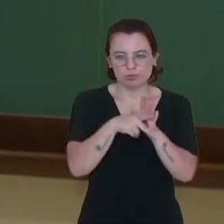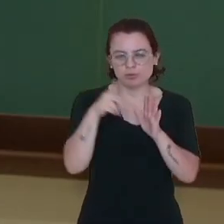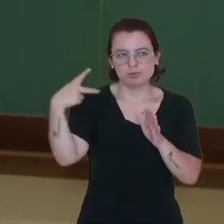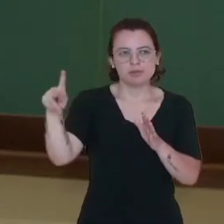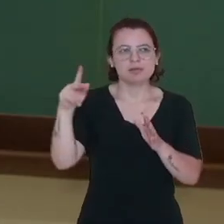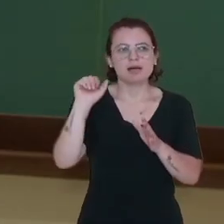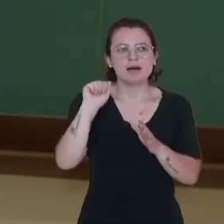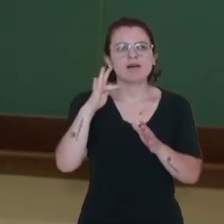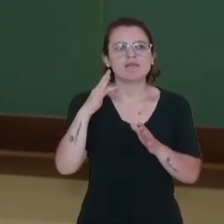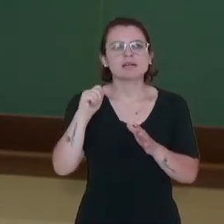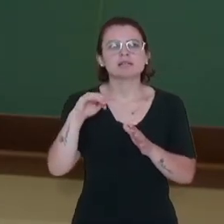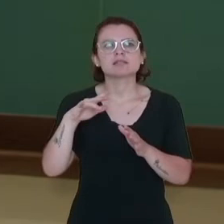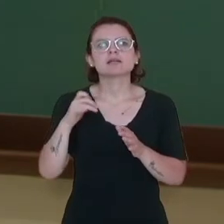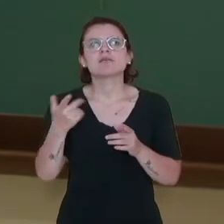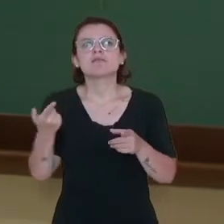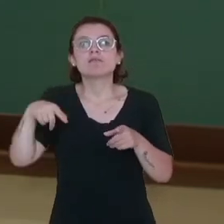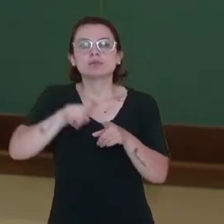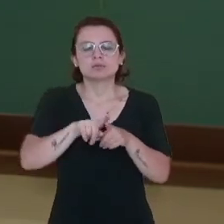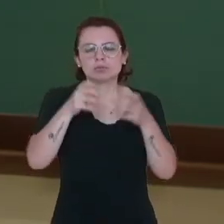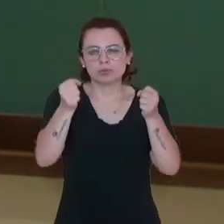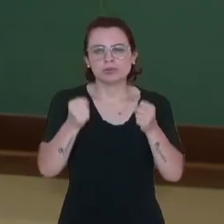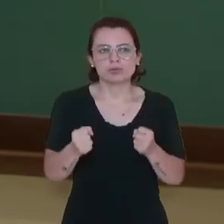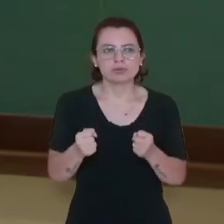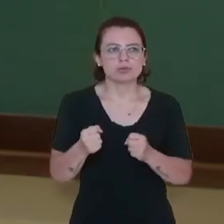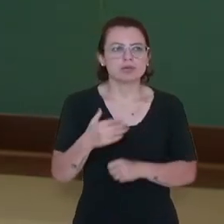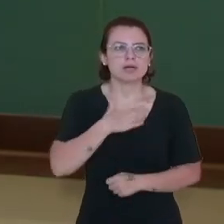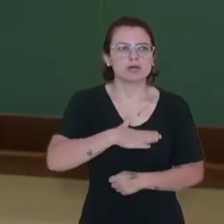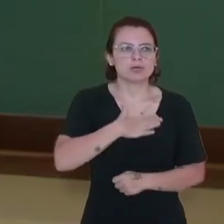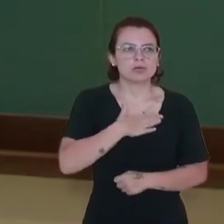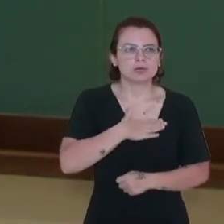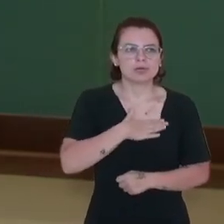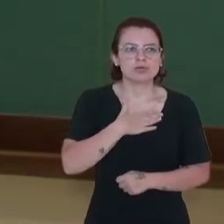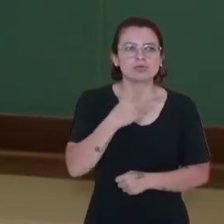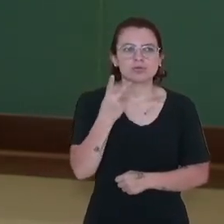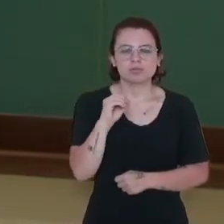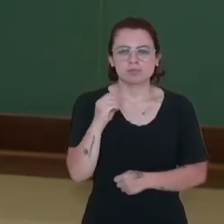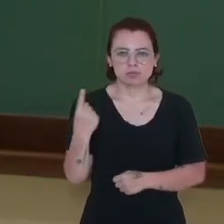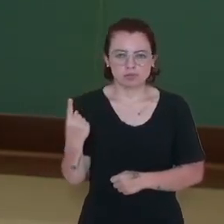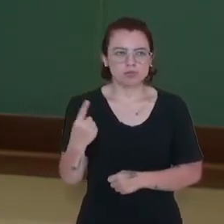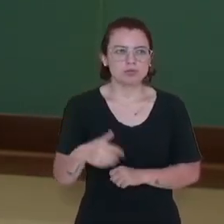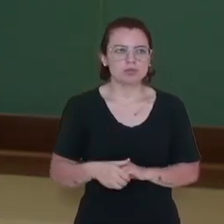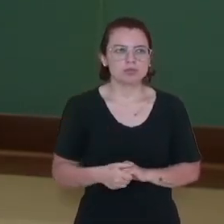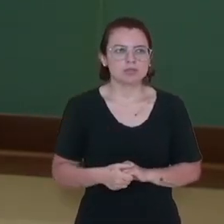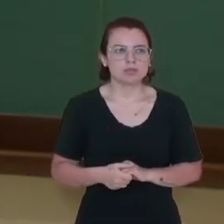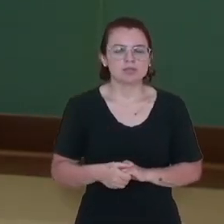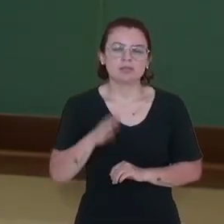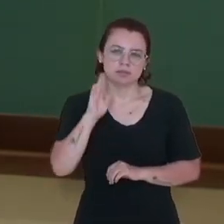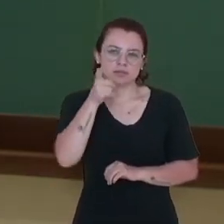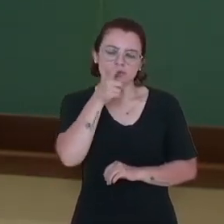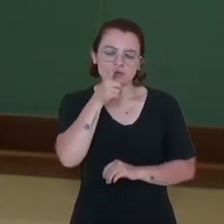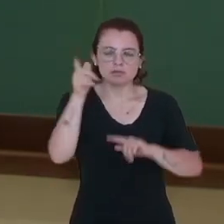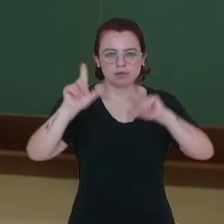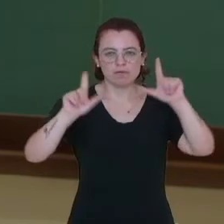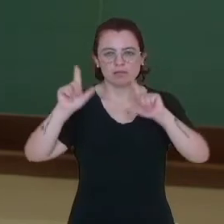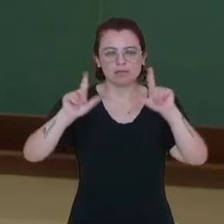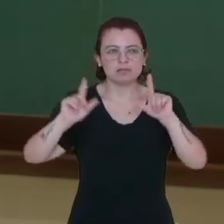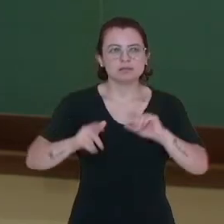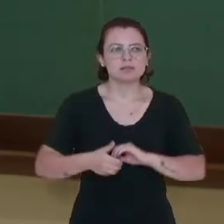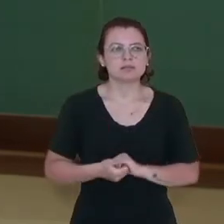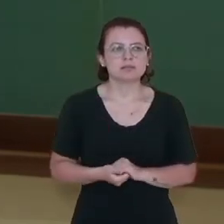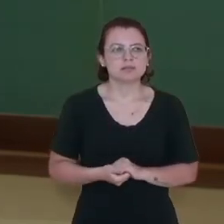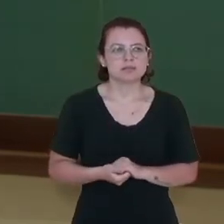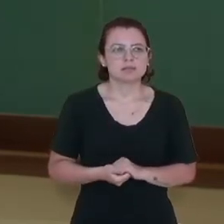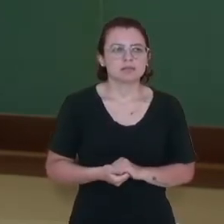né, o Talibã, voltou ao poder em agosto de 2001. Você sabia disso? Que você deve ter visto pela TV aí, né? Até nós